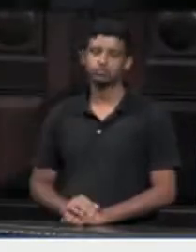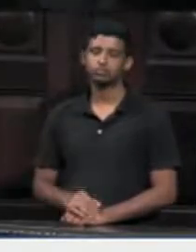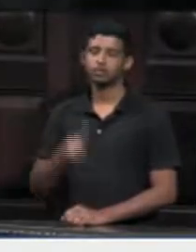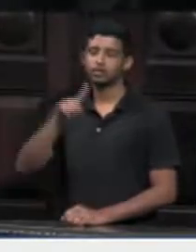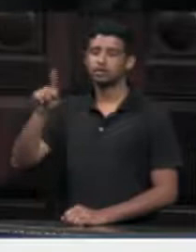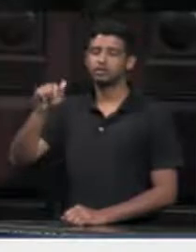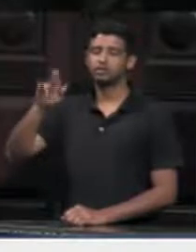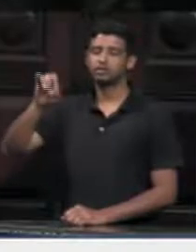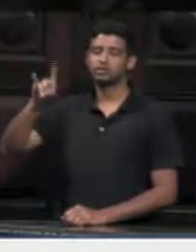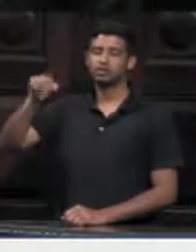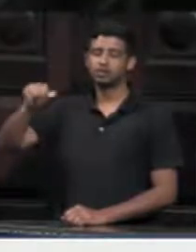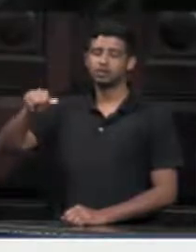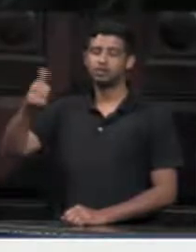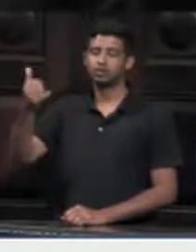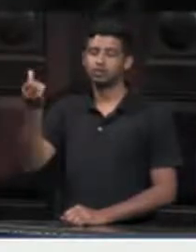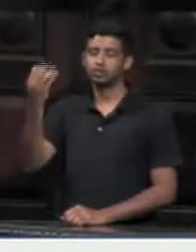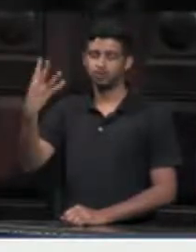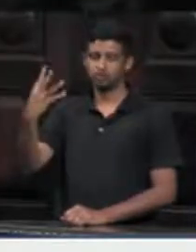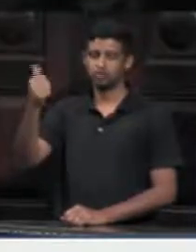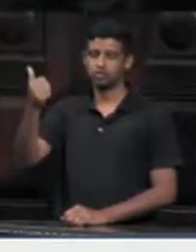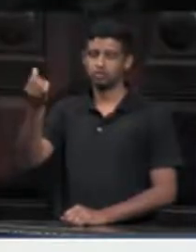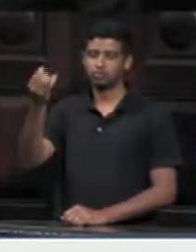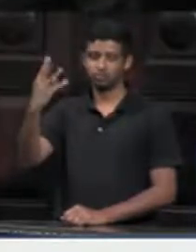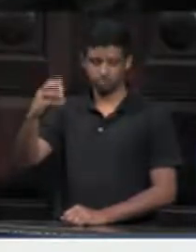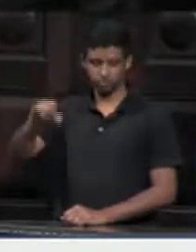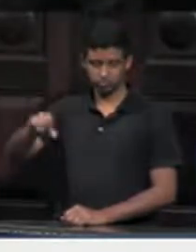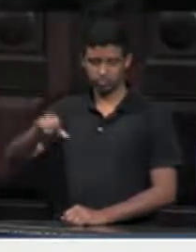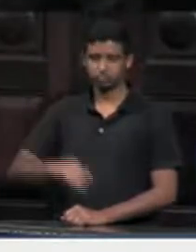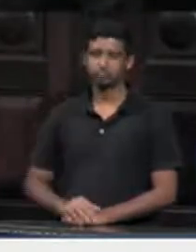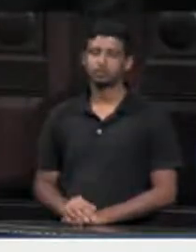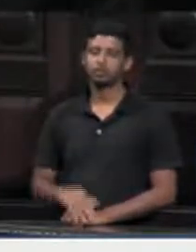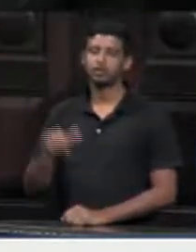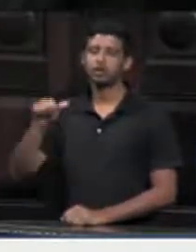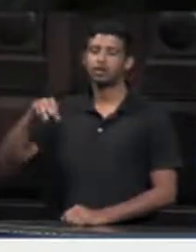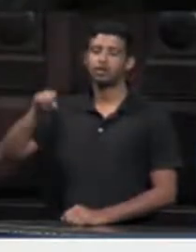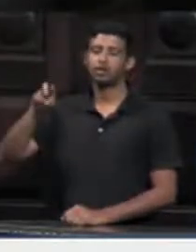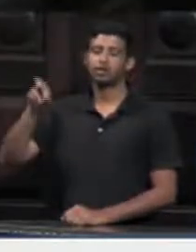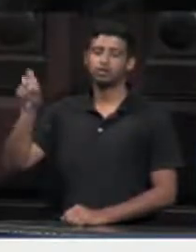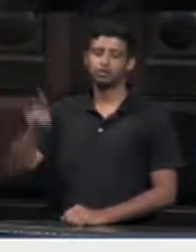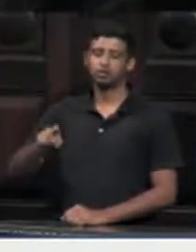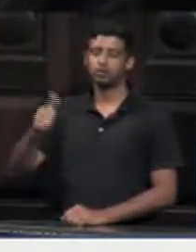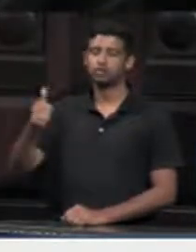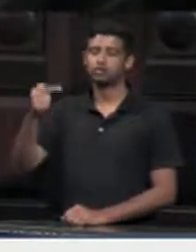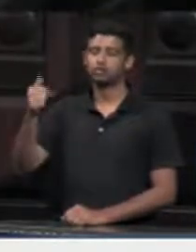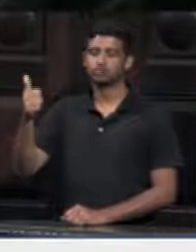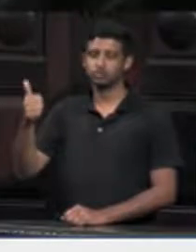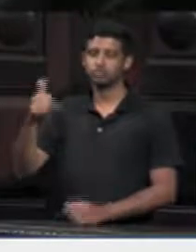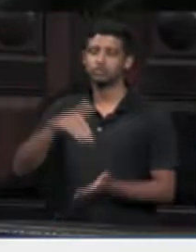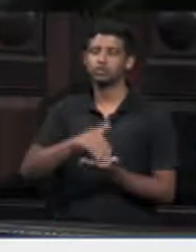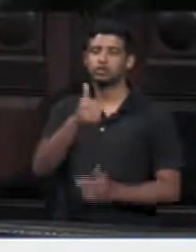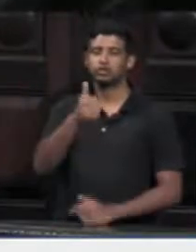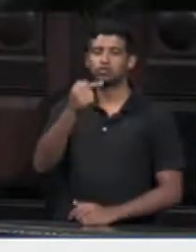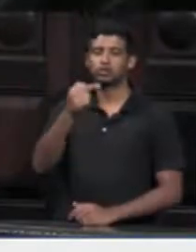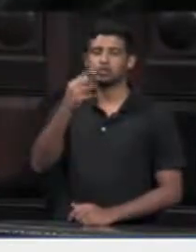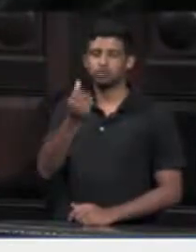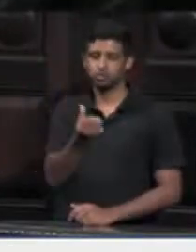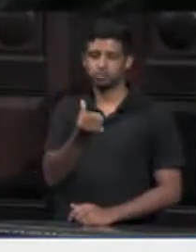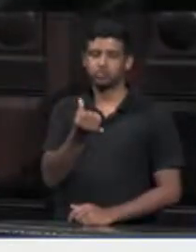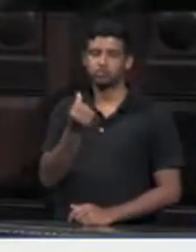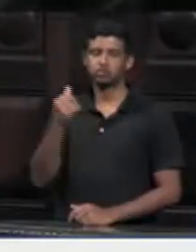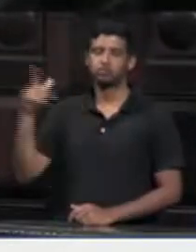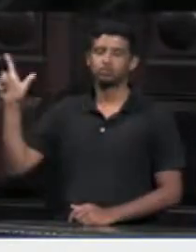164 a 169. André Siciliano, 171 a 176. Tiago